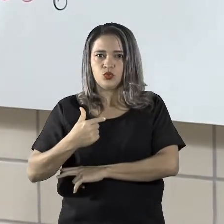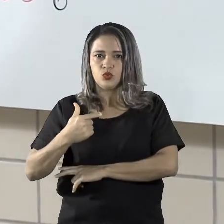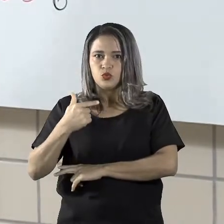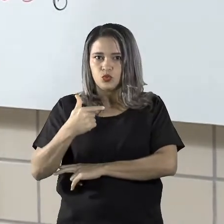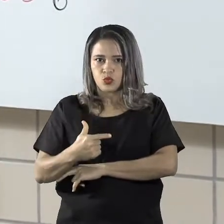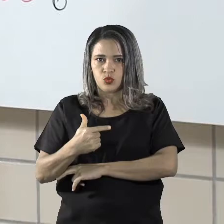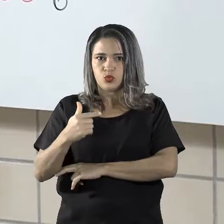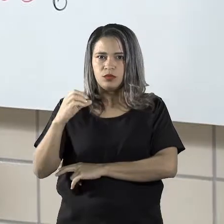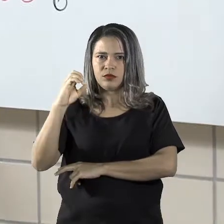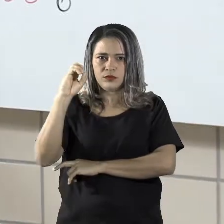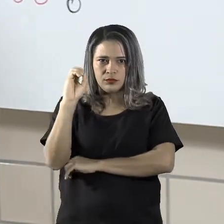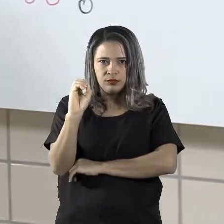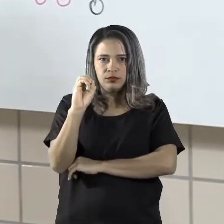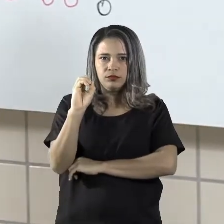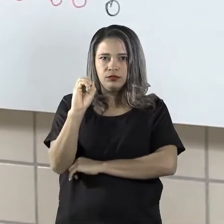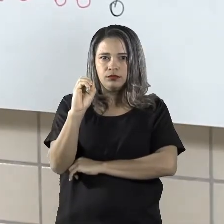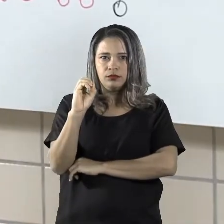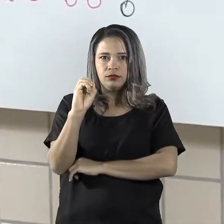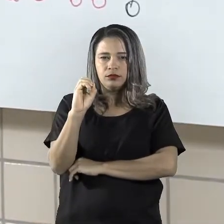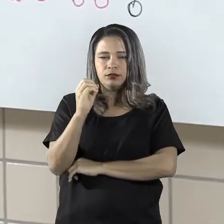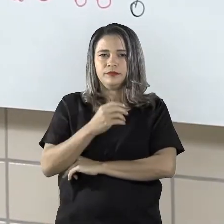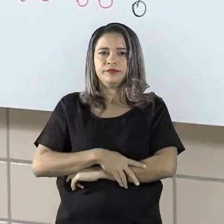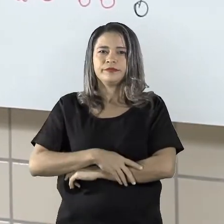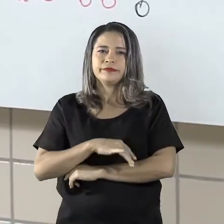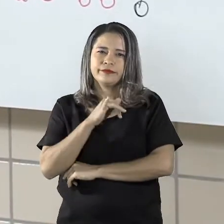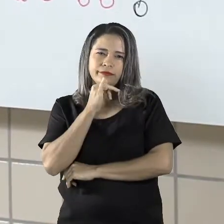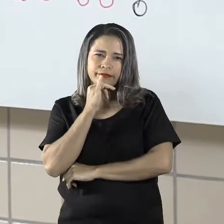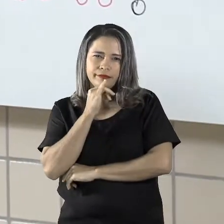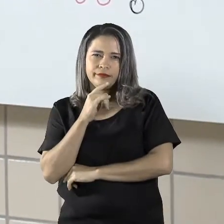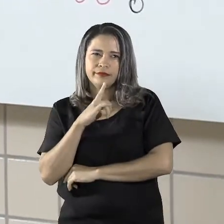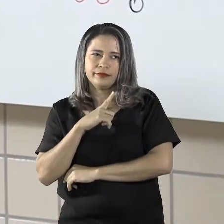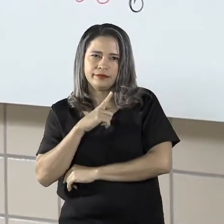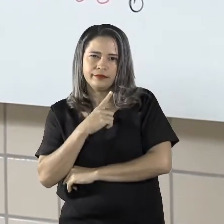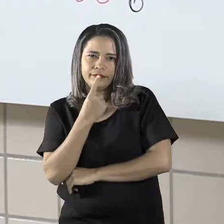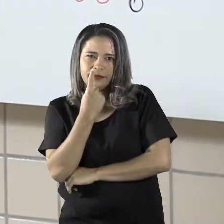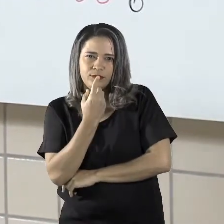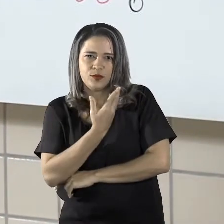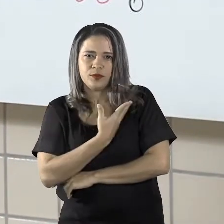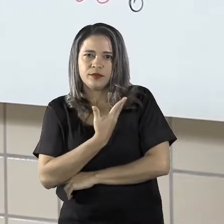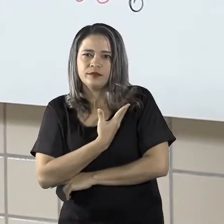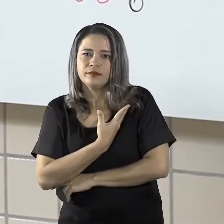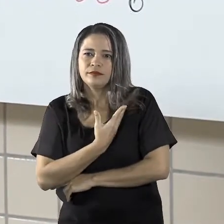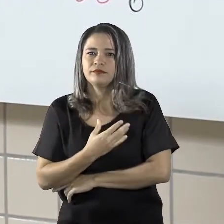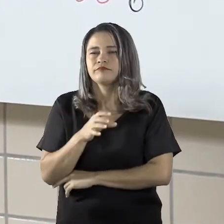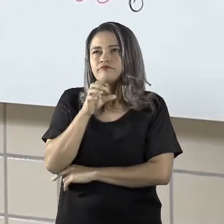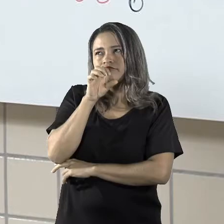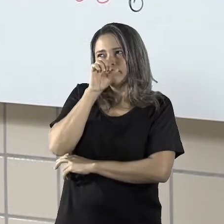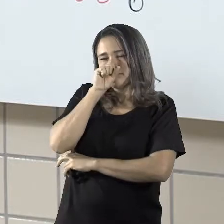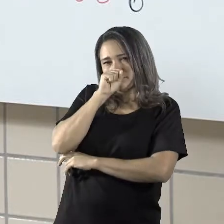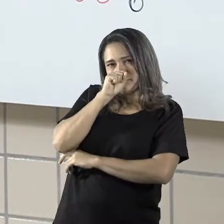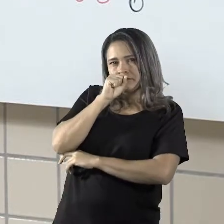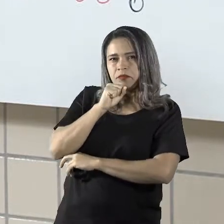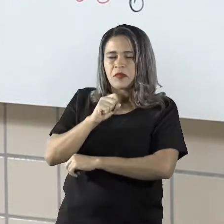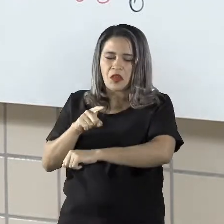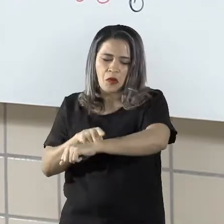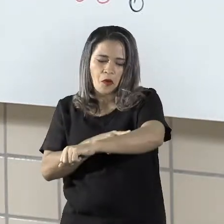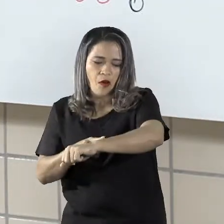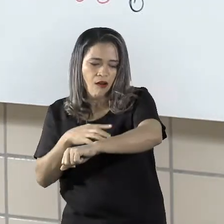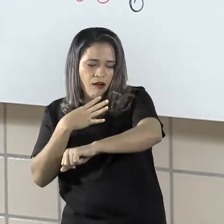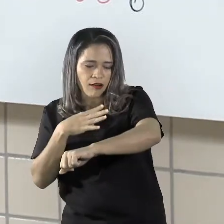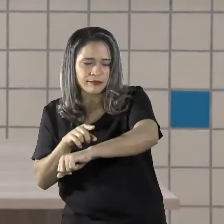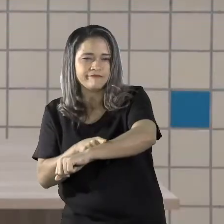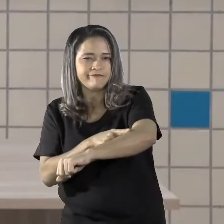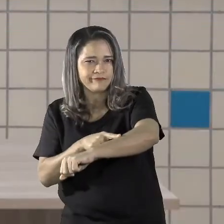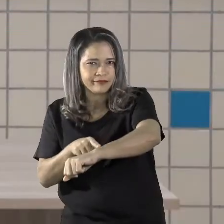tá? É a mesma coisa que você tem um amigo. Você conhece seu amigo pelo cheiro, pela tom de pele,